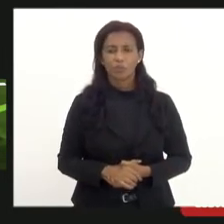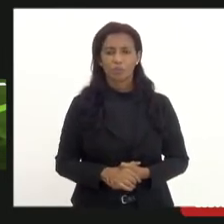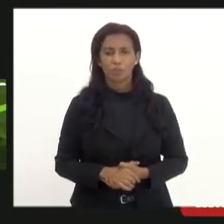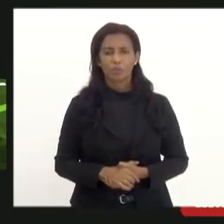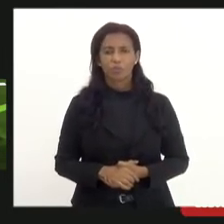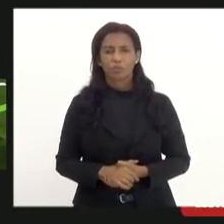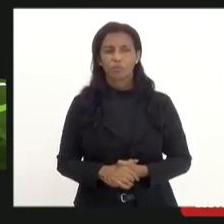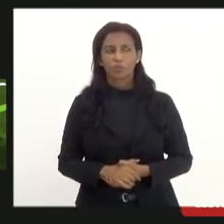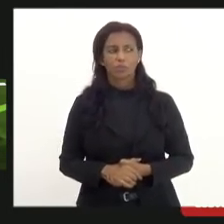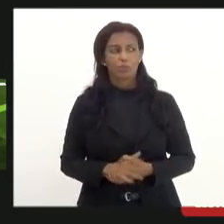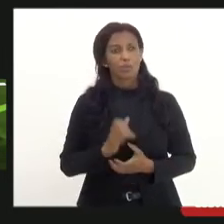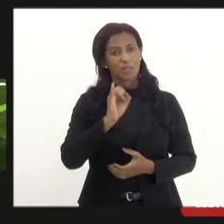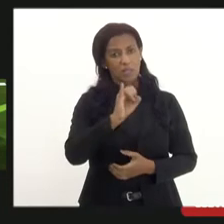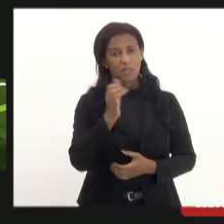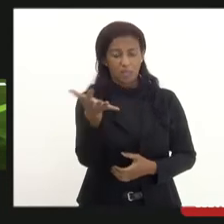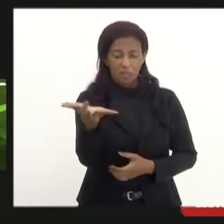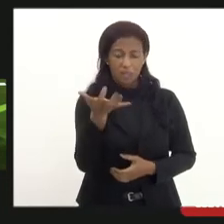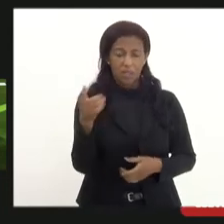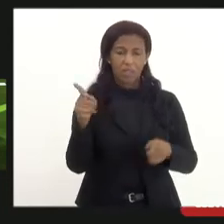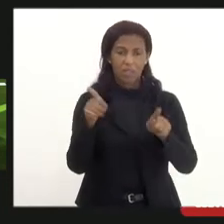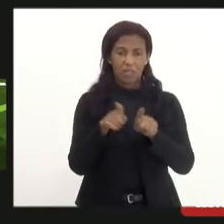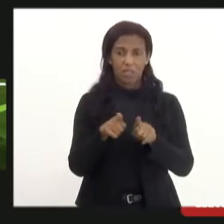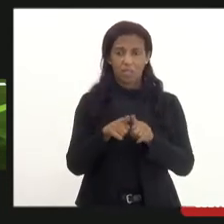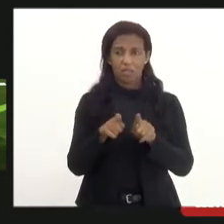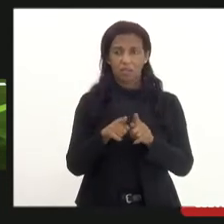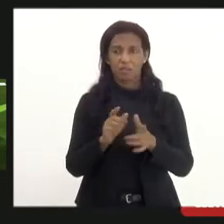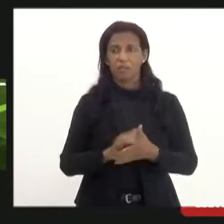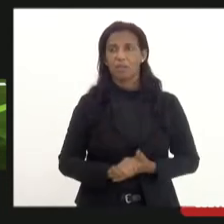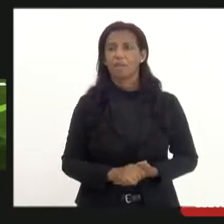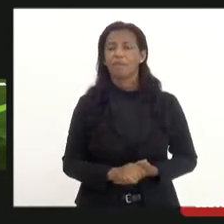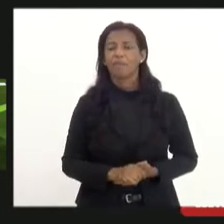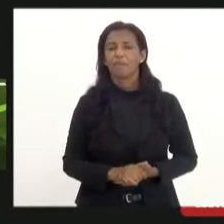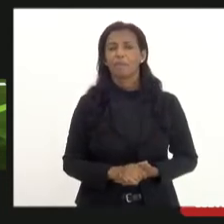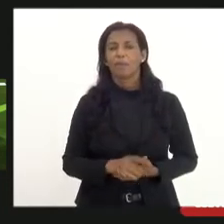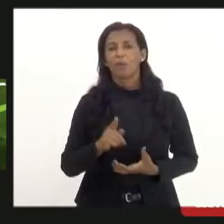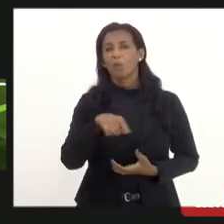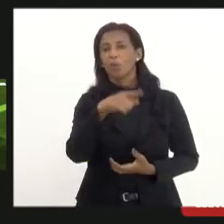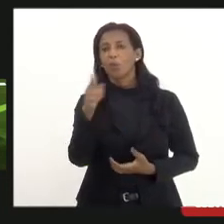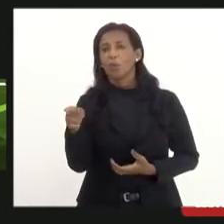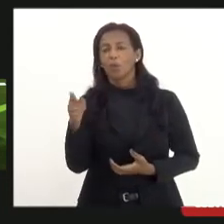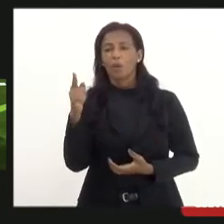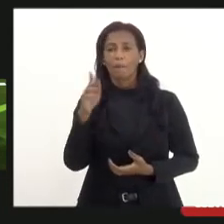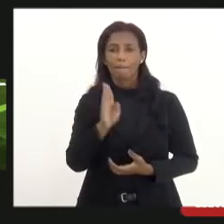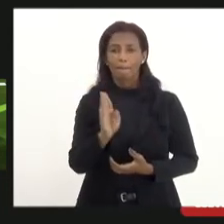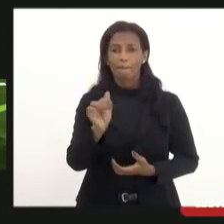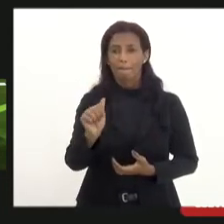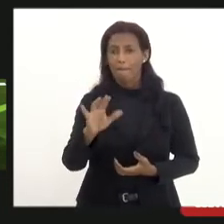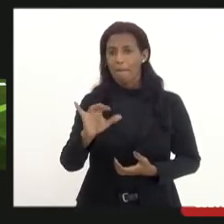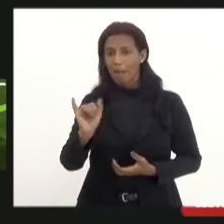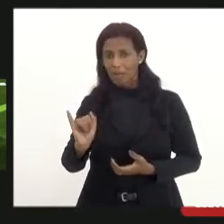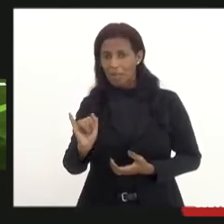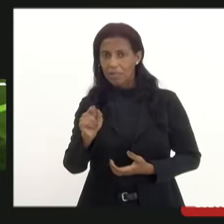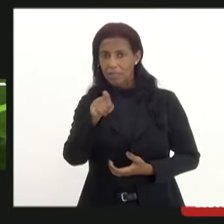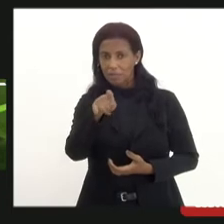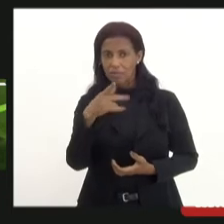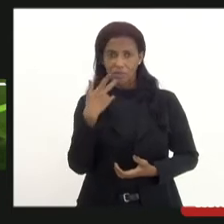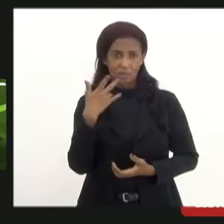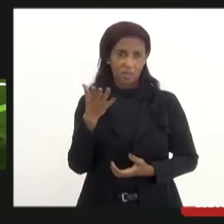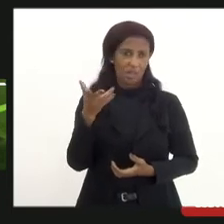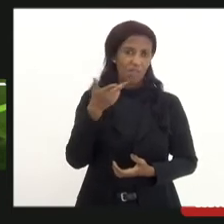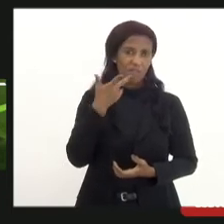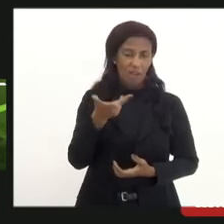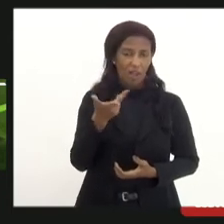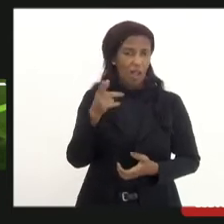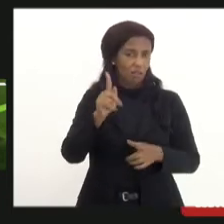pouco, e se quiser também, o Bassi deve estar ouvindo, viu, Bassi? A hora que você desejar usar a palavra está à